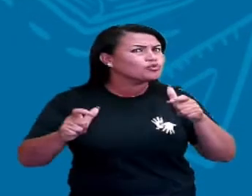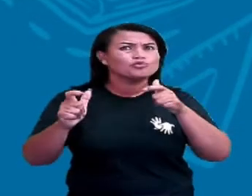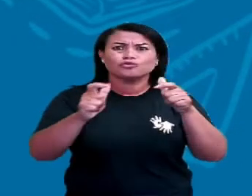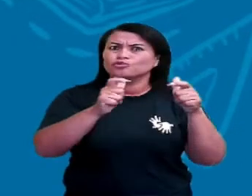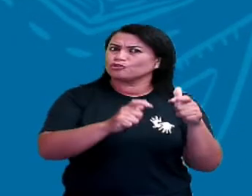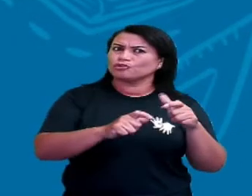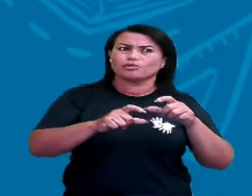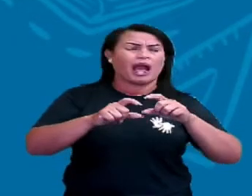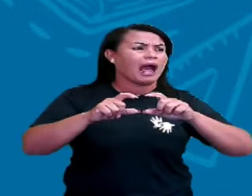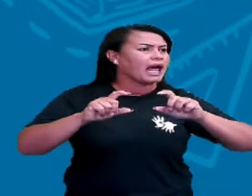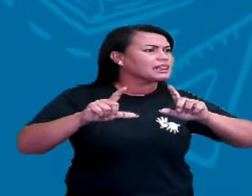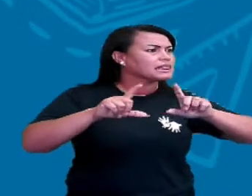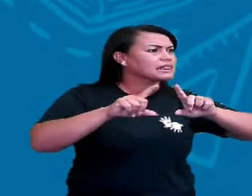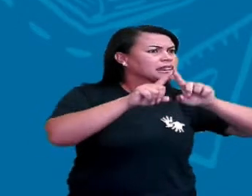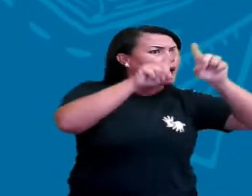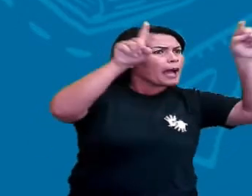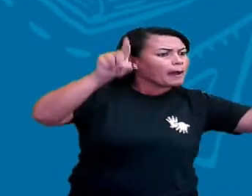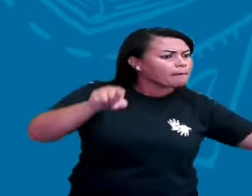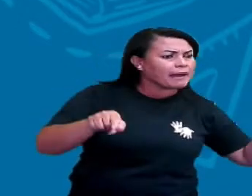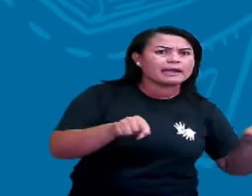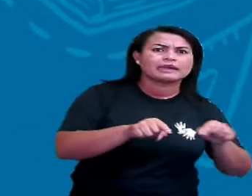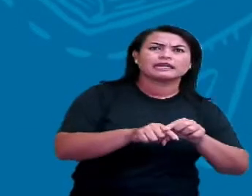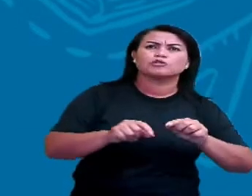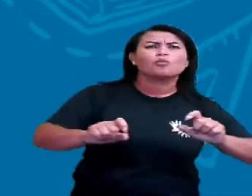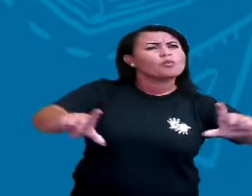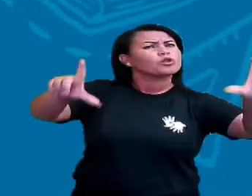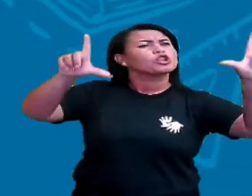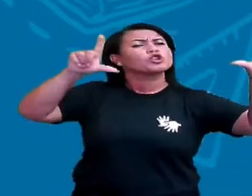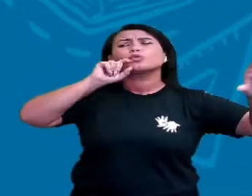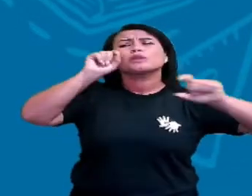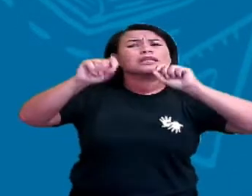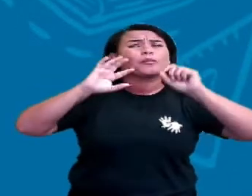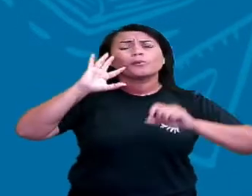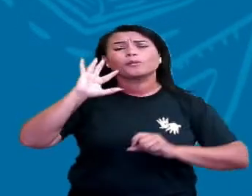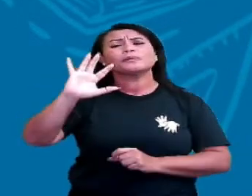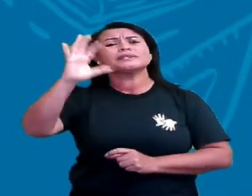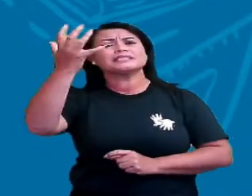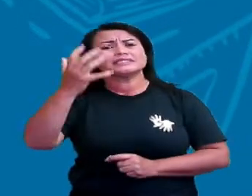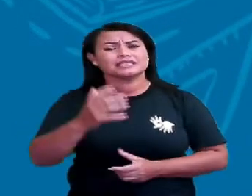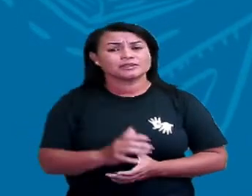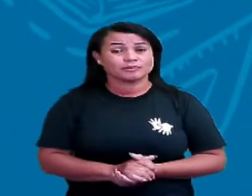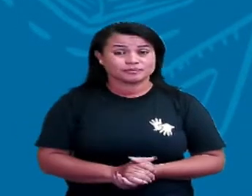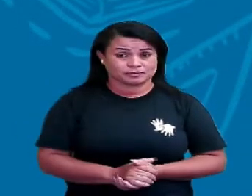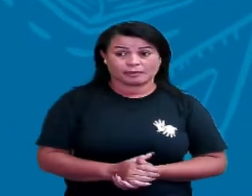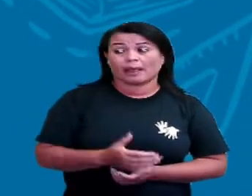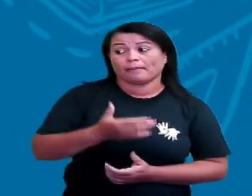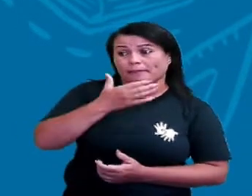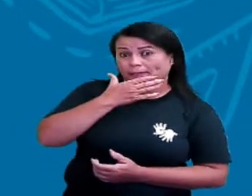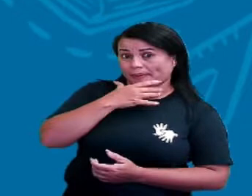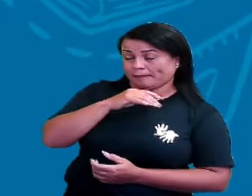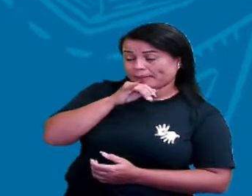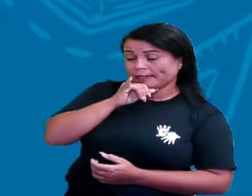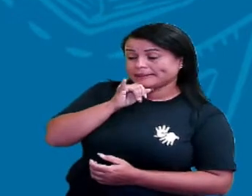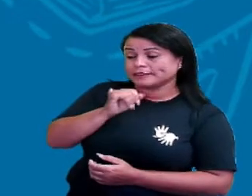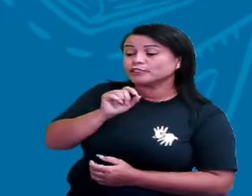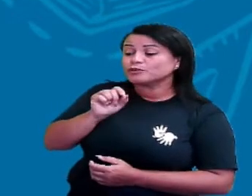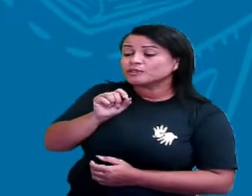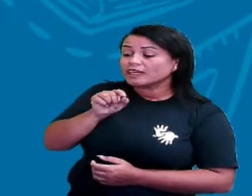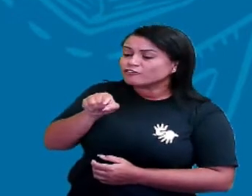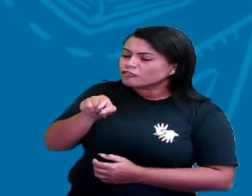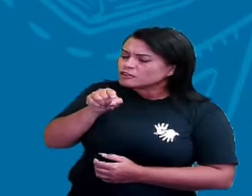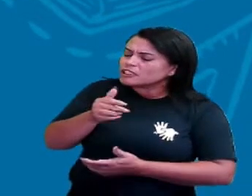na parede, no outdoor. O que é que está acontecendo? Aí o pai de Joãozinho disse que é porque ele